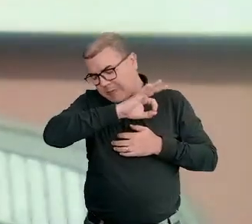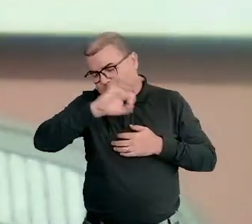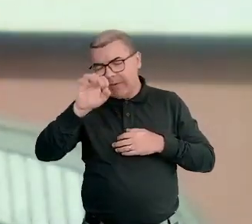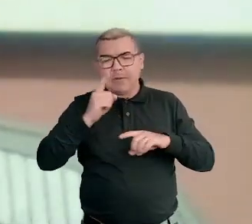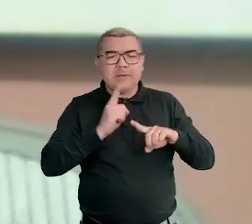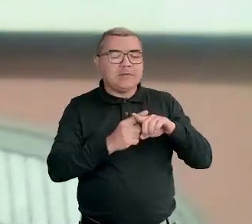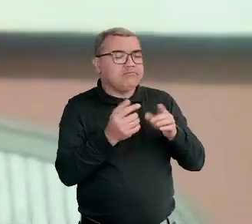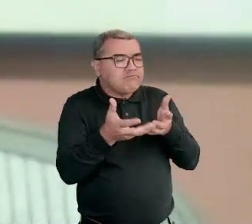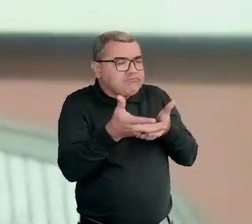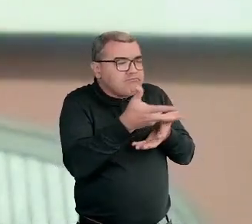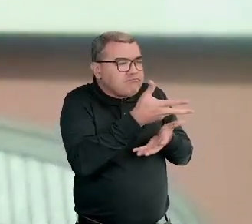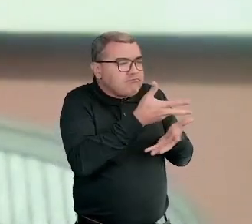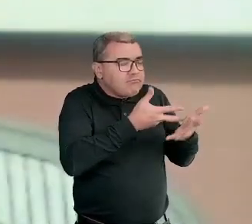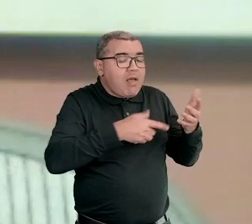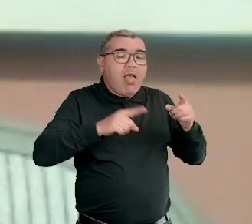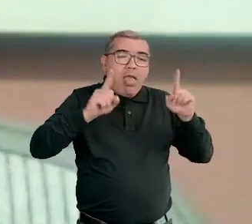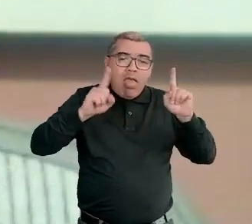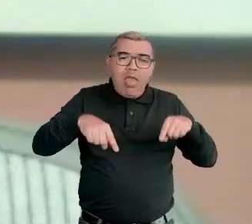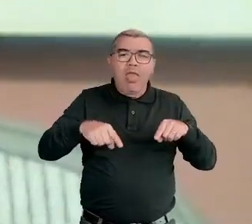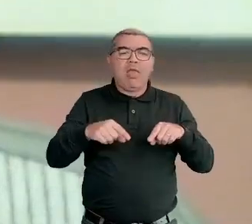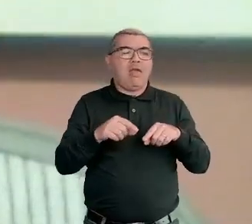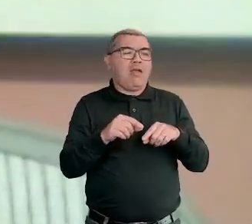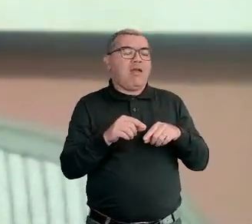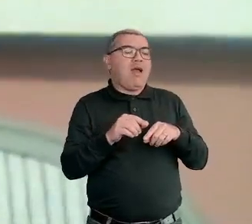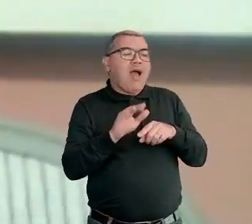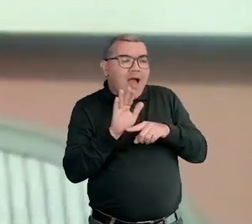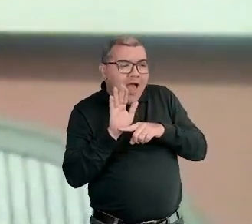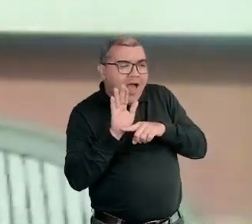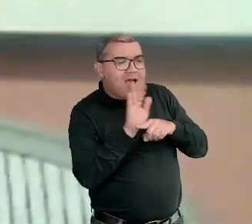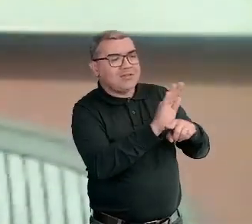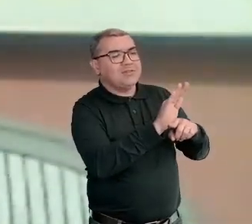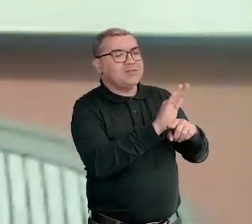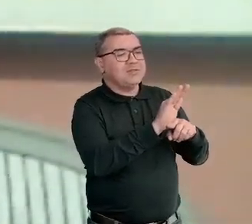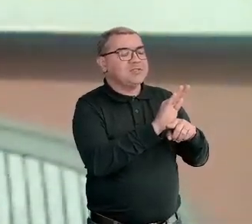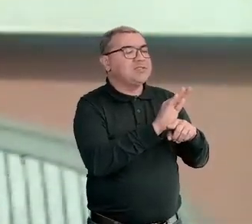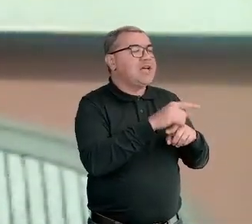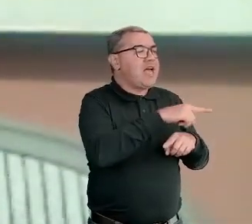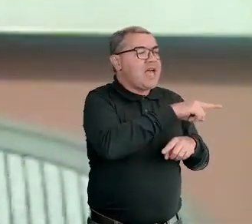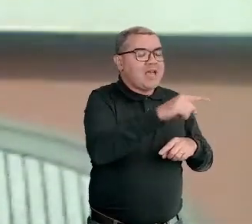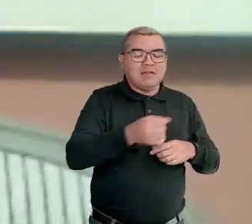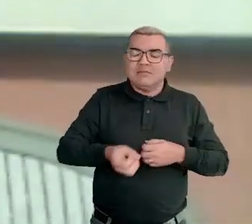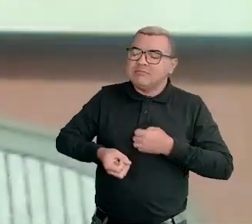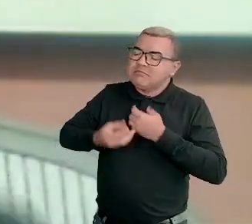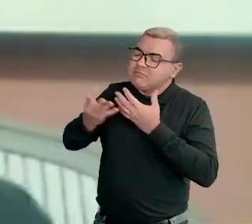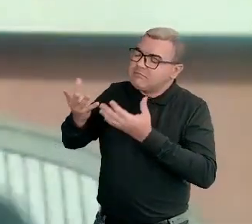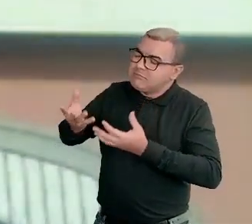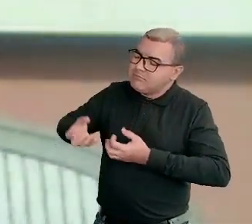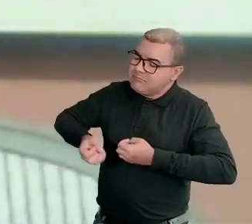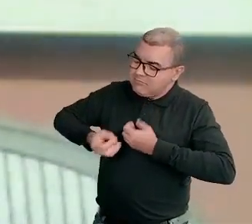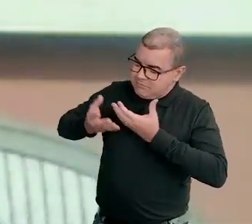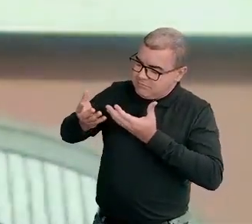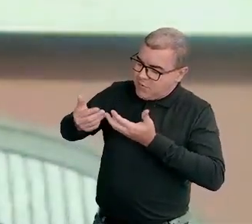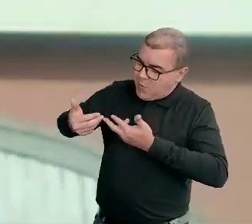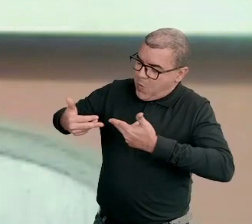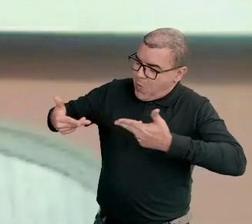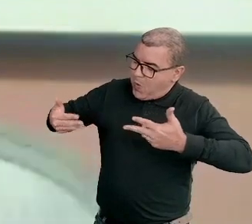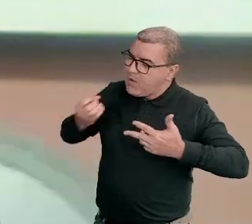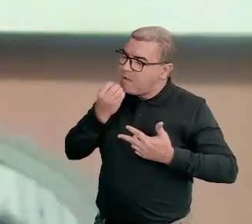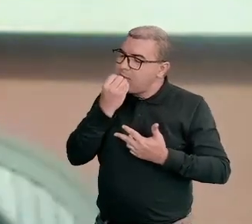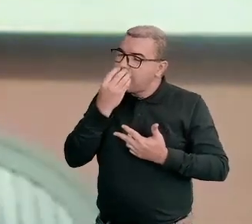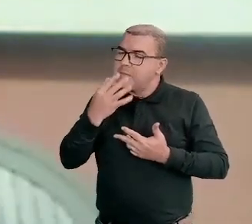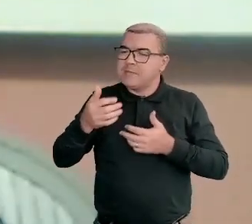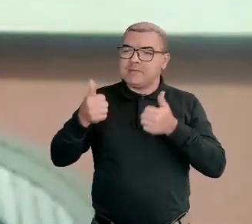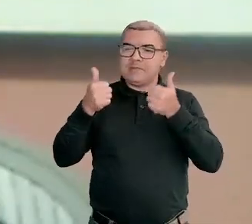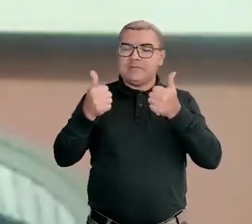Esse tipo de atividade é uma atividade que deixa as pessoas aflorarem o que elas têm de melhor. Às vezes,